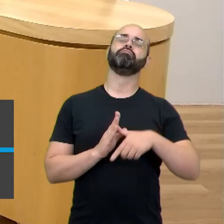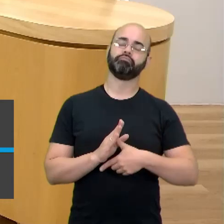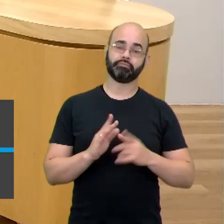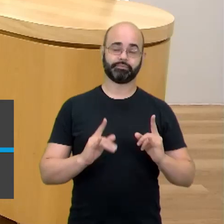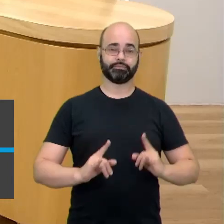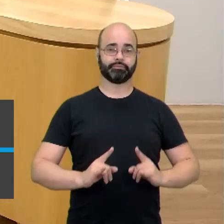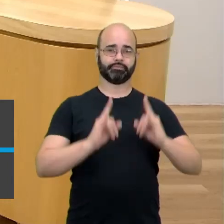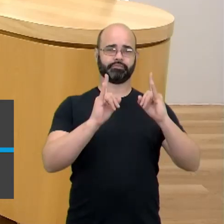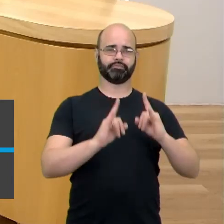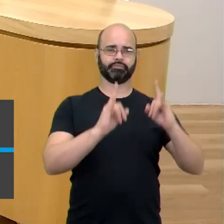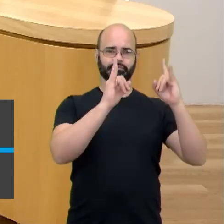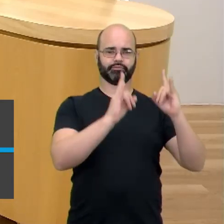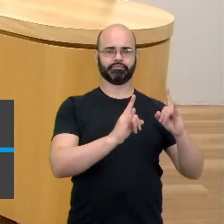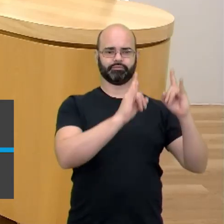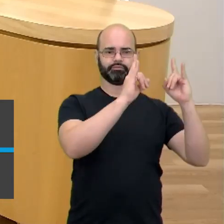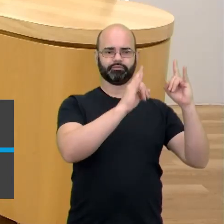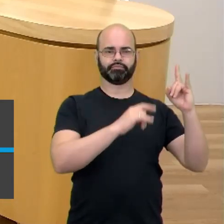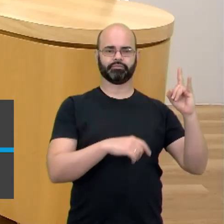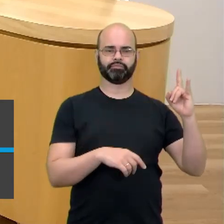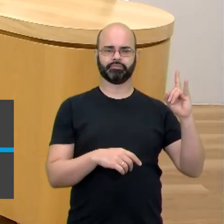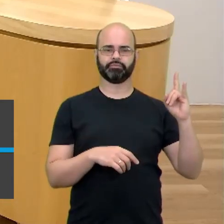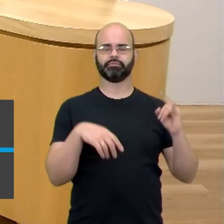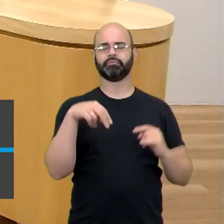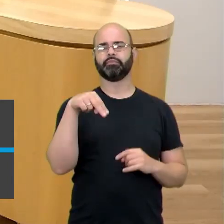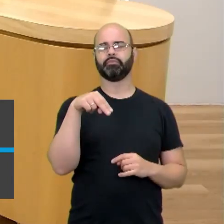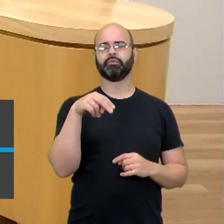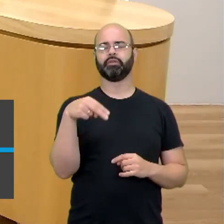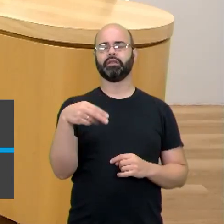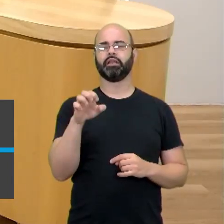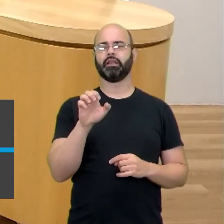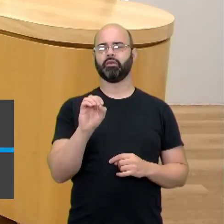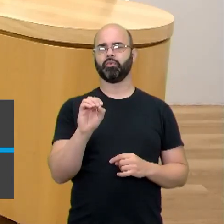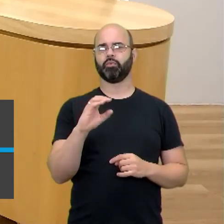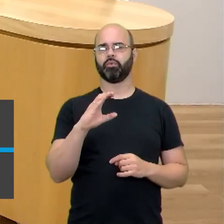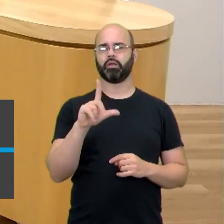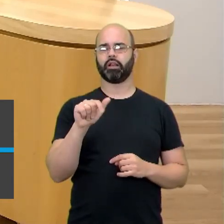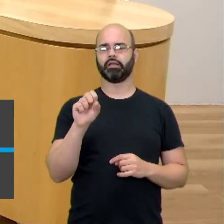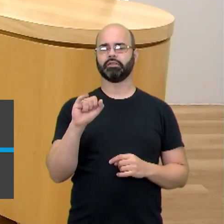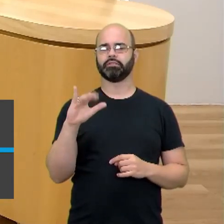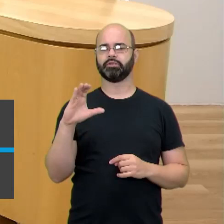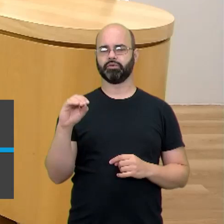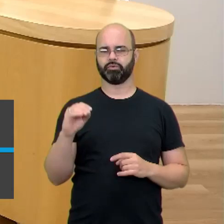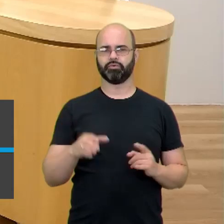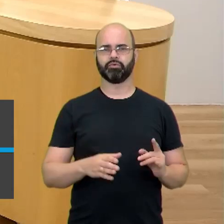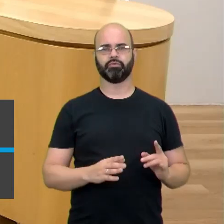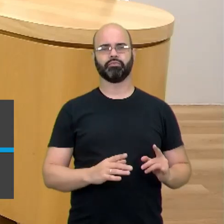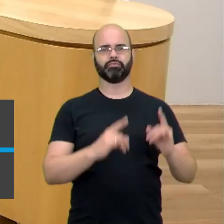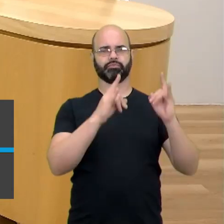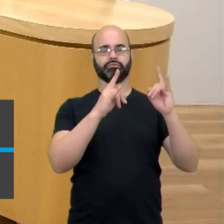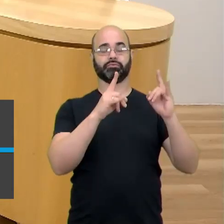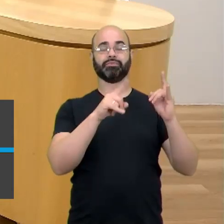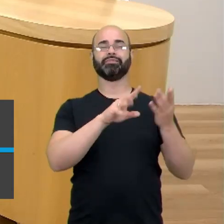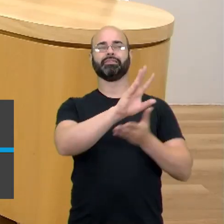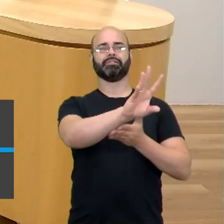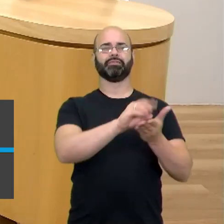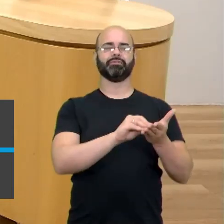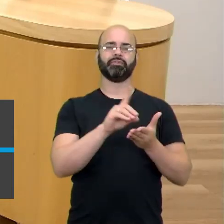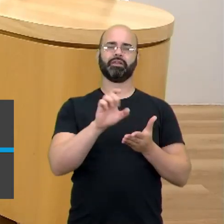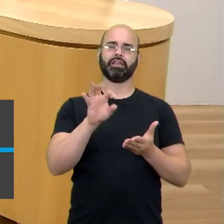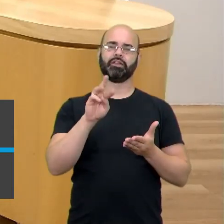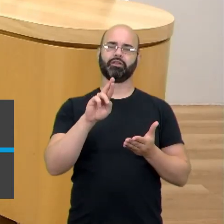prédios Art Nouveau ou neoclássicos, a gente vê aqueles espigões cuja referência é Detroit ou